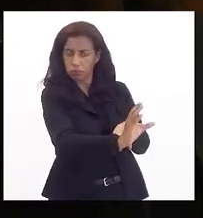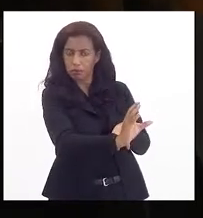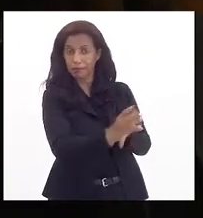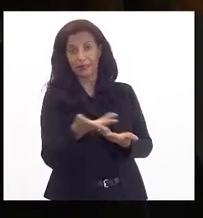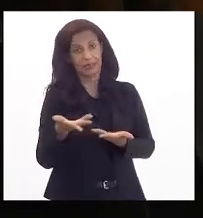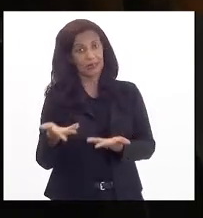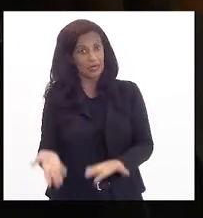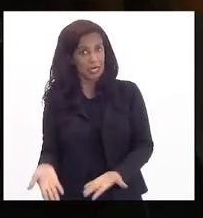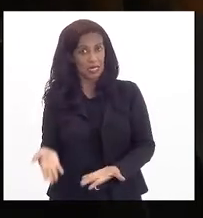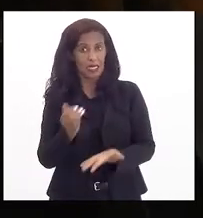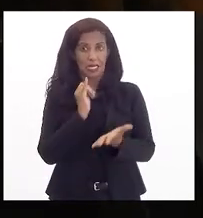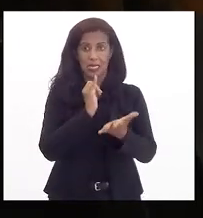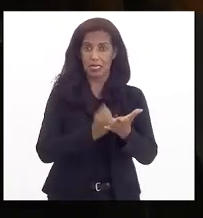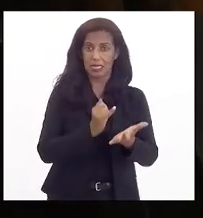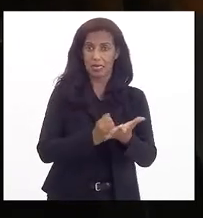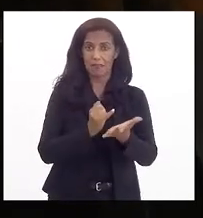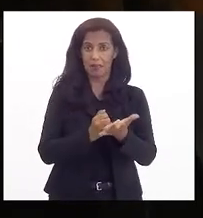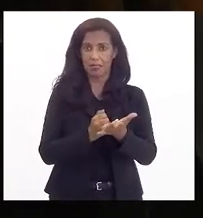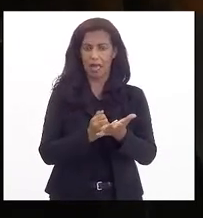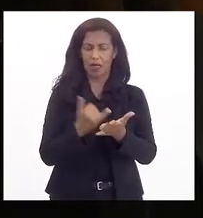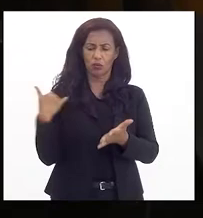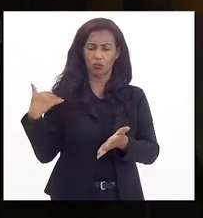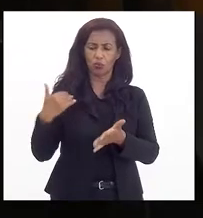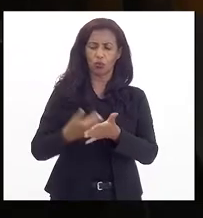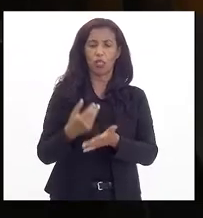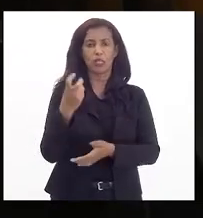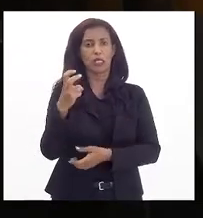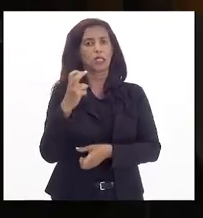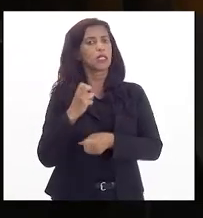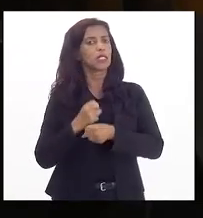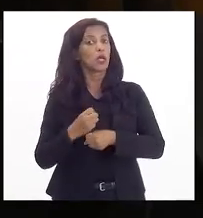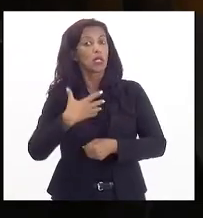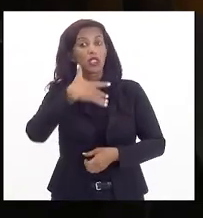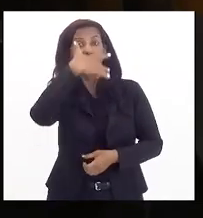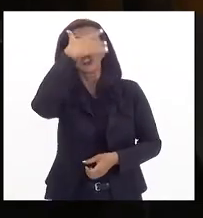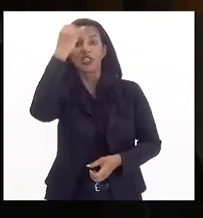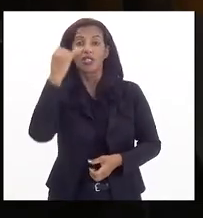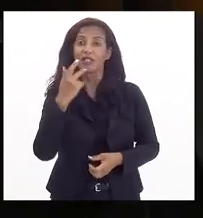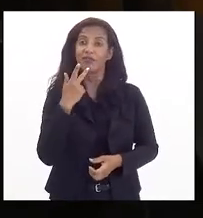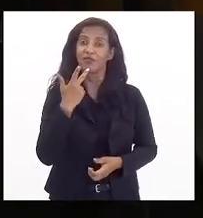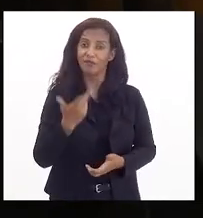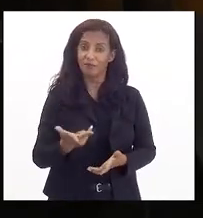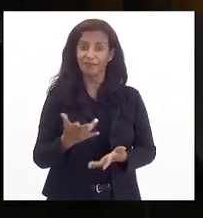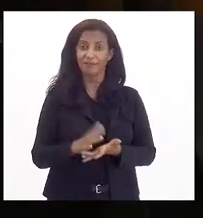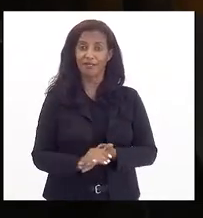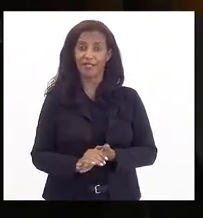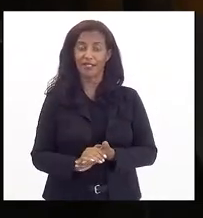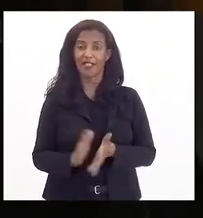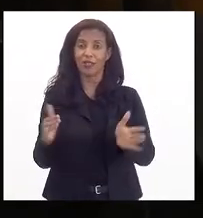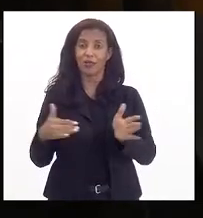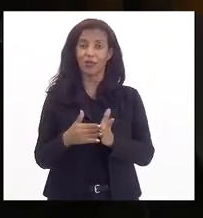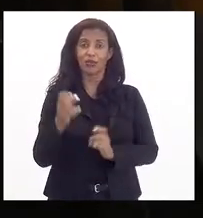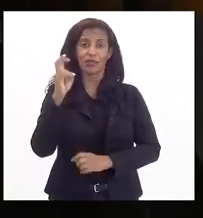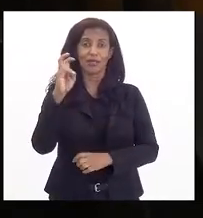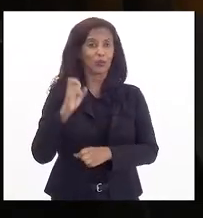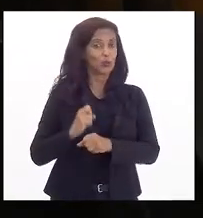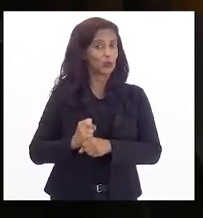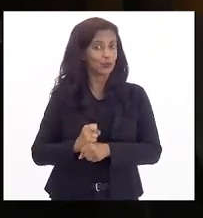e ICMS nos últimos 5 anos, esqueceram de dizer que nos últimos